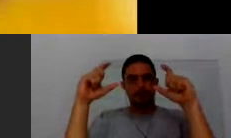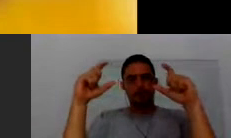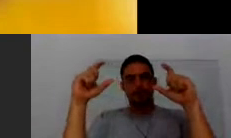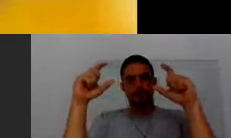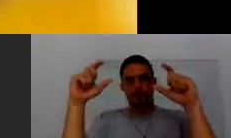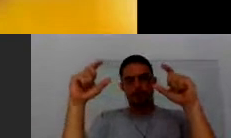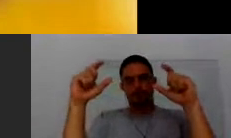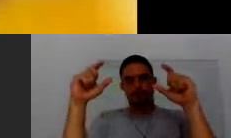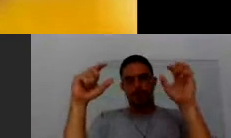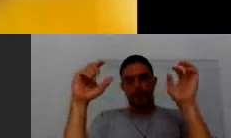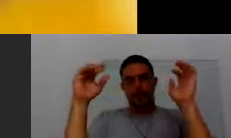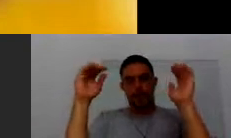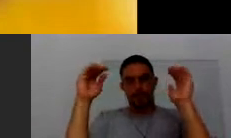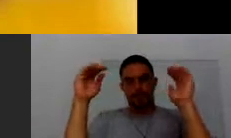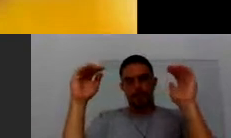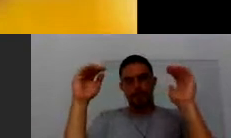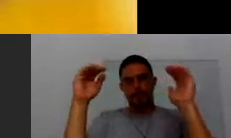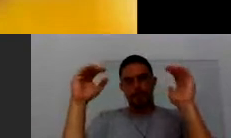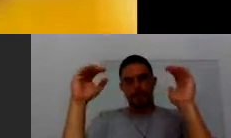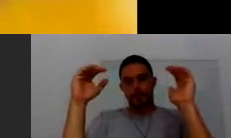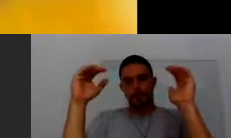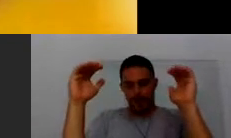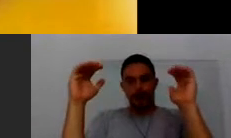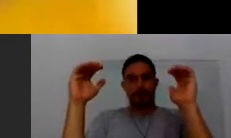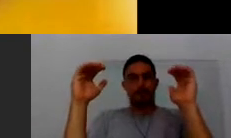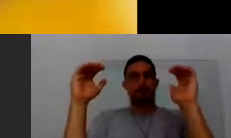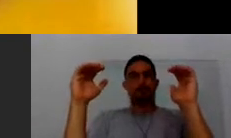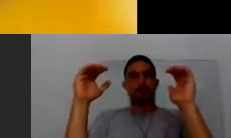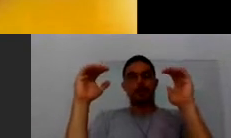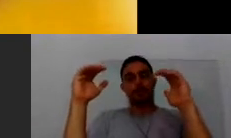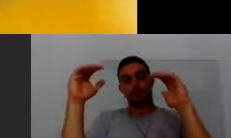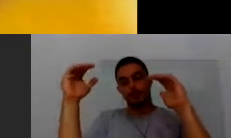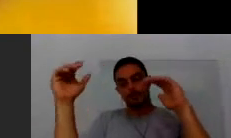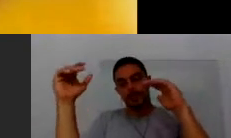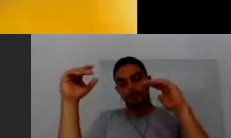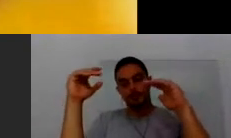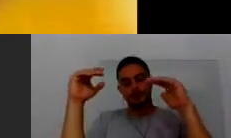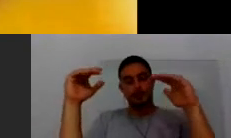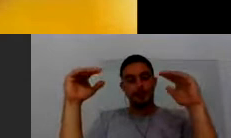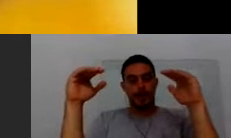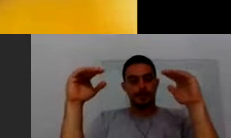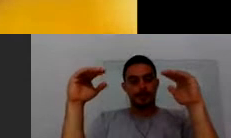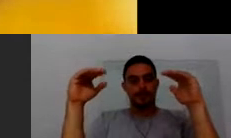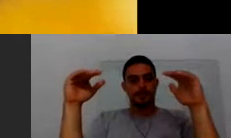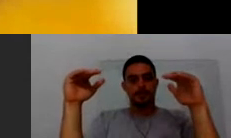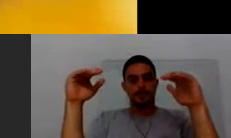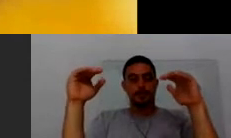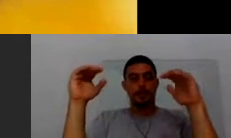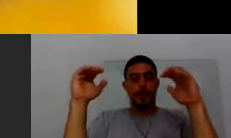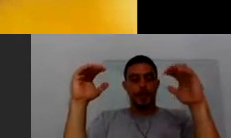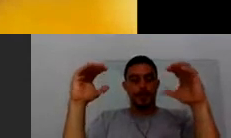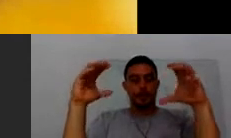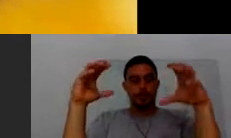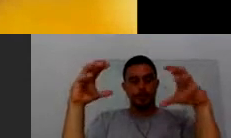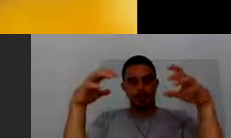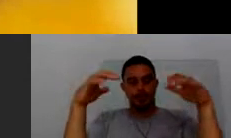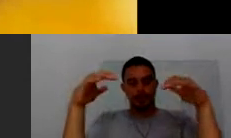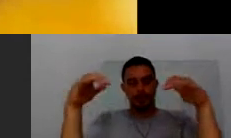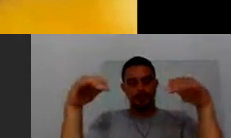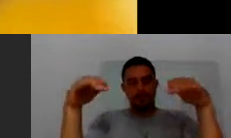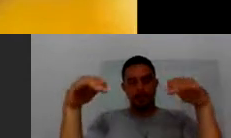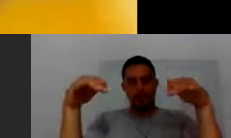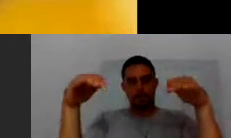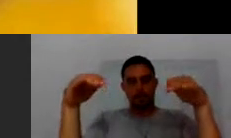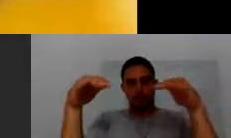a superfície do solo ela tende a ter cargas, lembra que eu falei que tem algumas cargas, principalmente cargas negativas, e elas vão